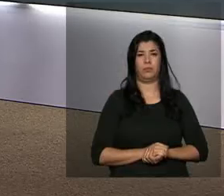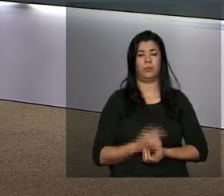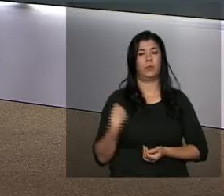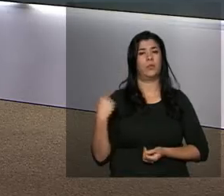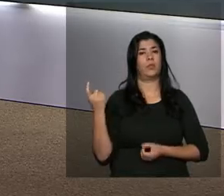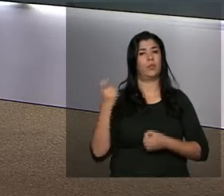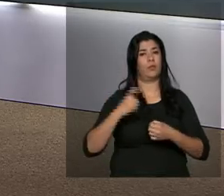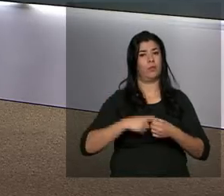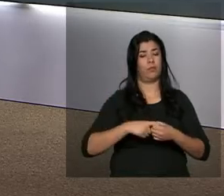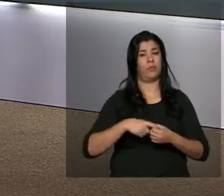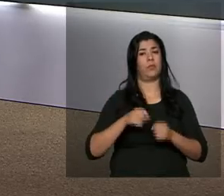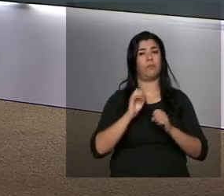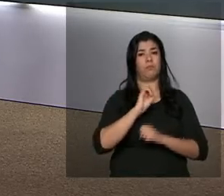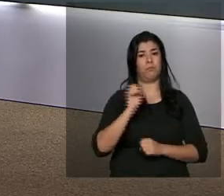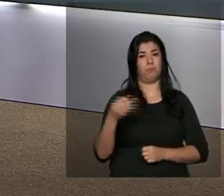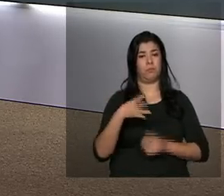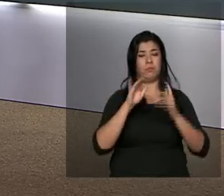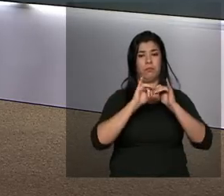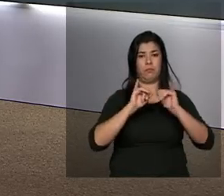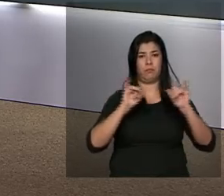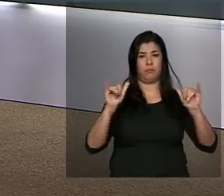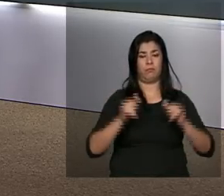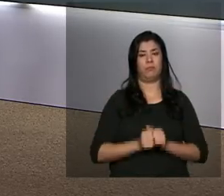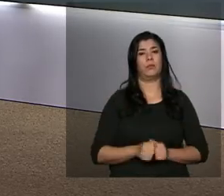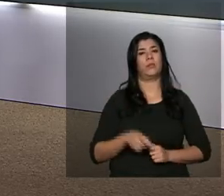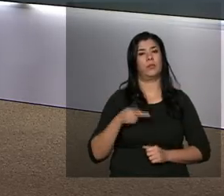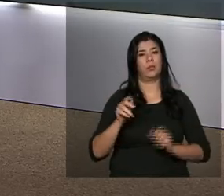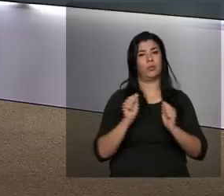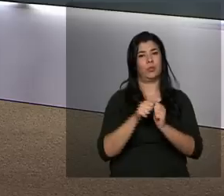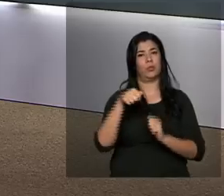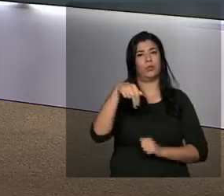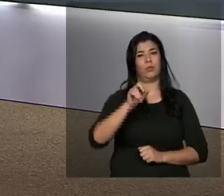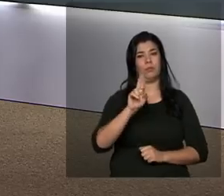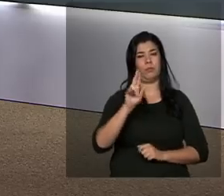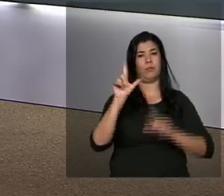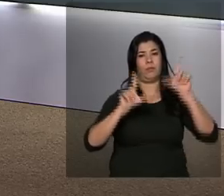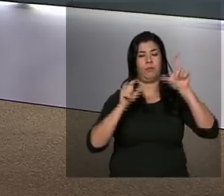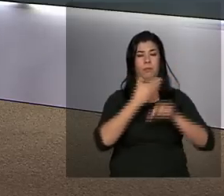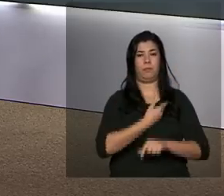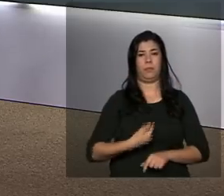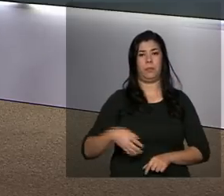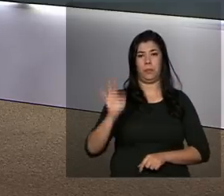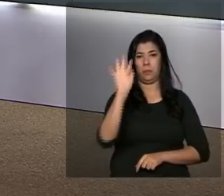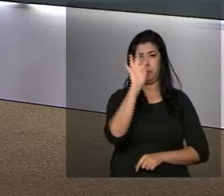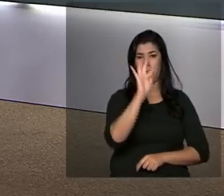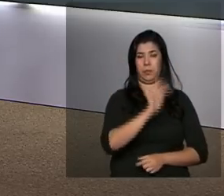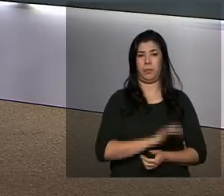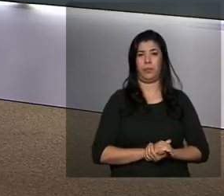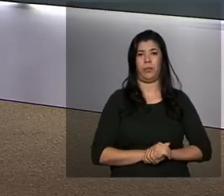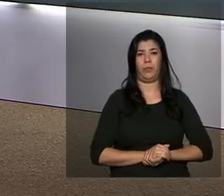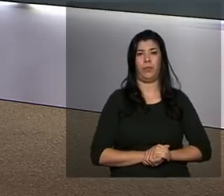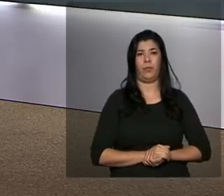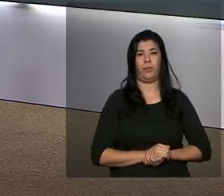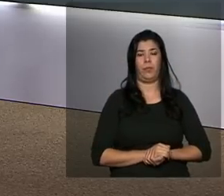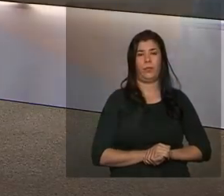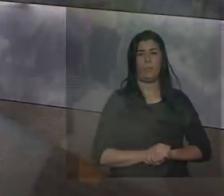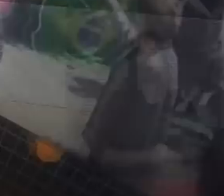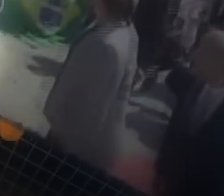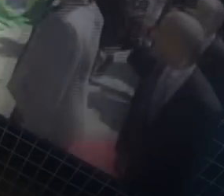Nós podemos voltar a qualquer momento com outras informações. Continue com a gente, NBR, a TV do Governo Federal.